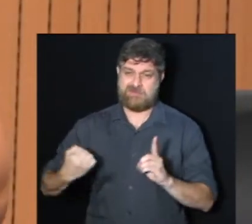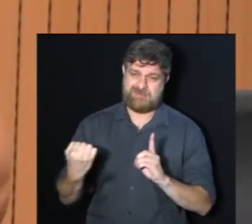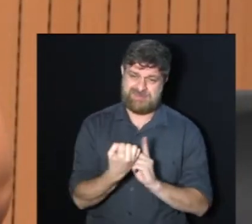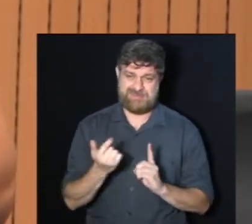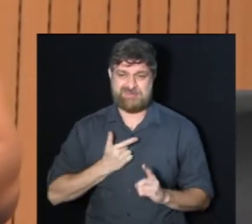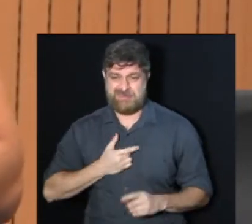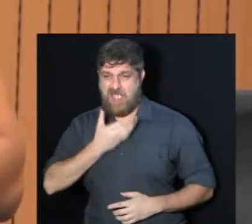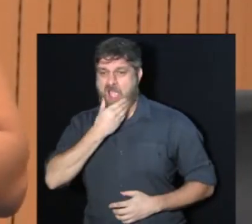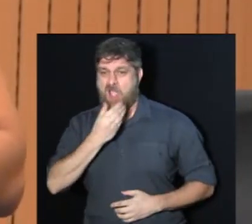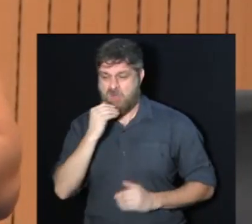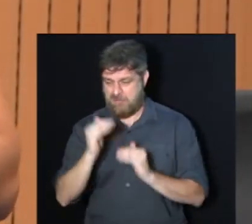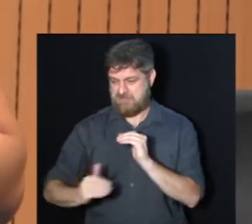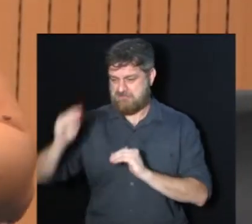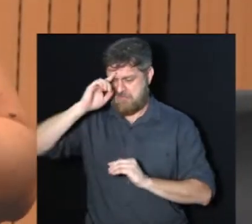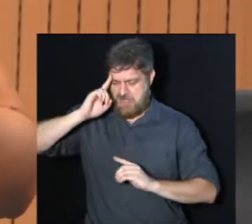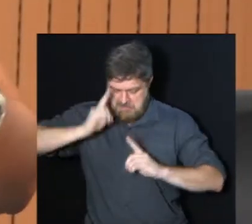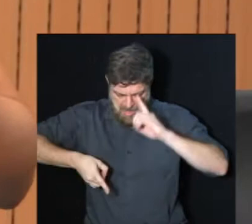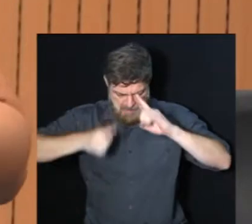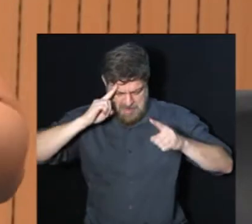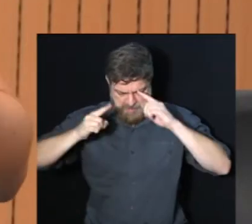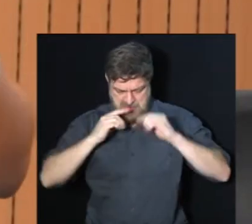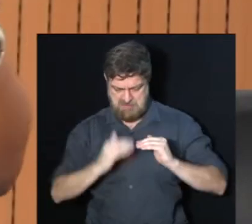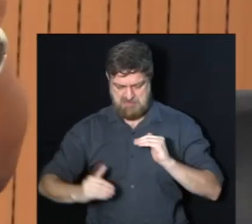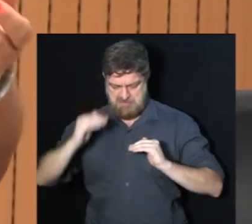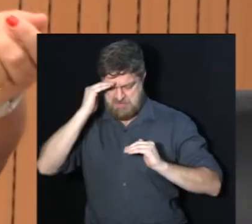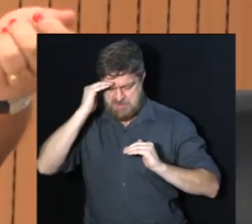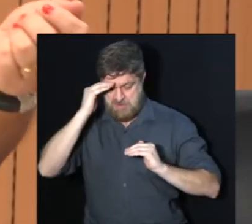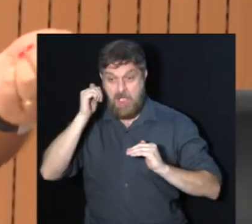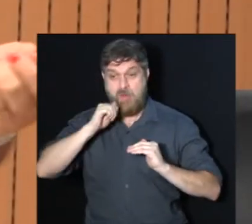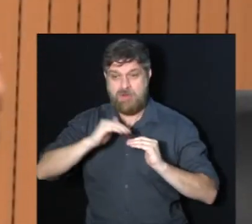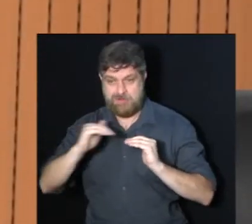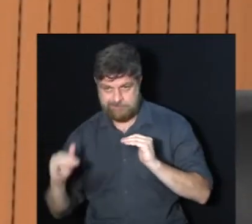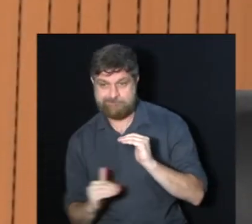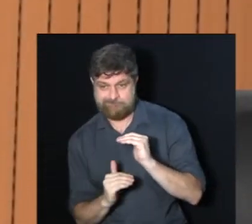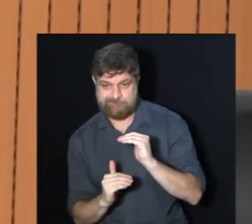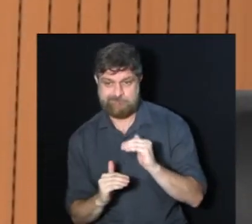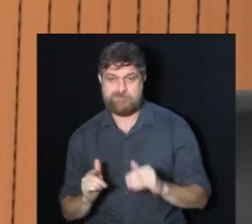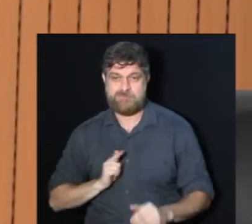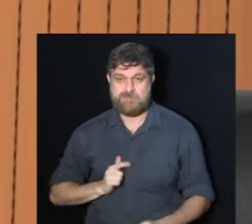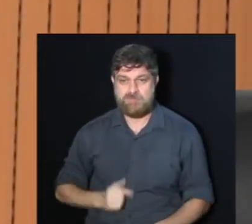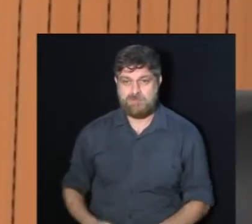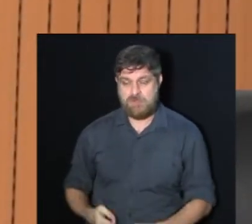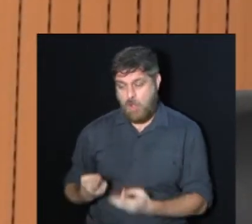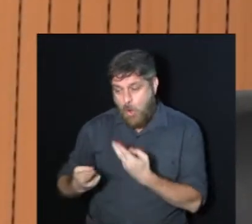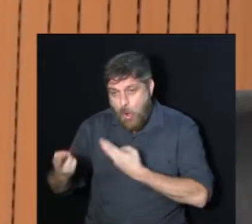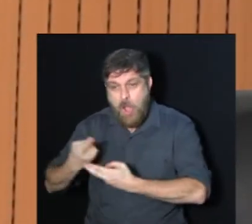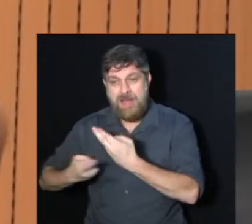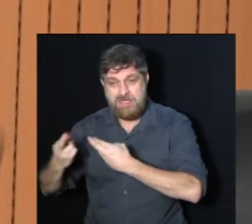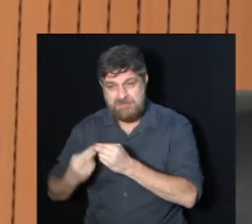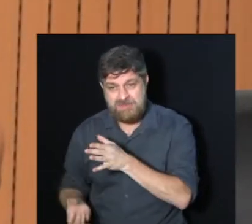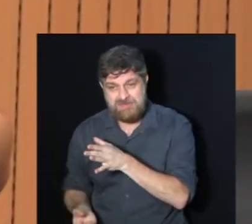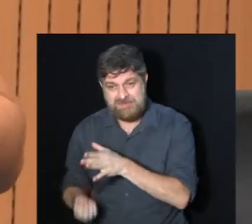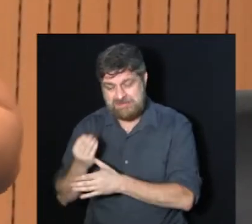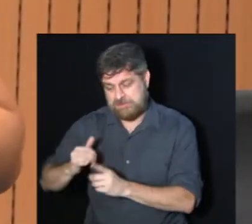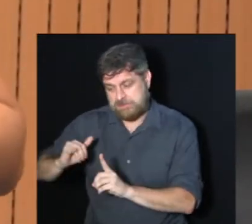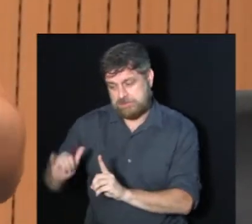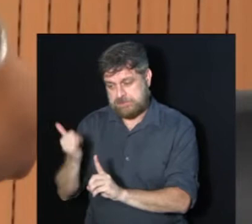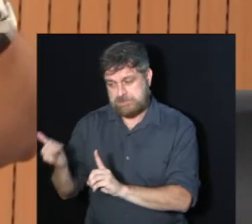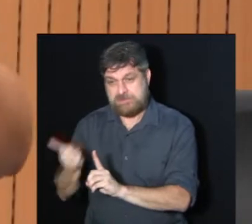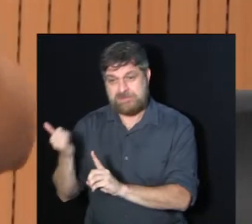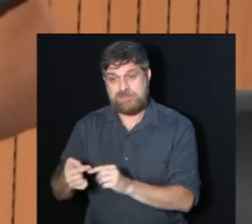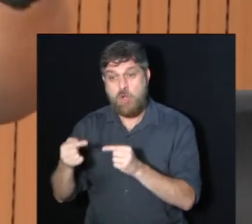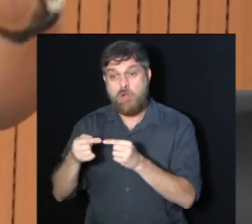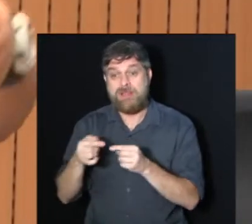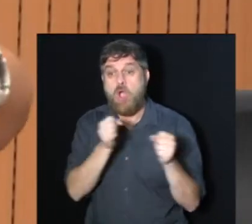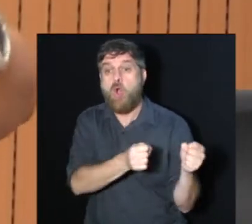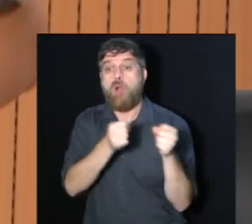patriarcal e machista. Tá? Porque assim, a violência, o relacionamento abusivo, ele está muito relacionado ao poder. O